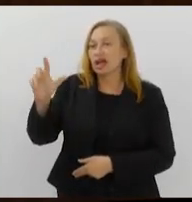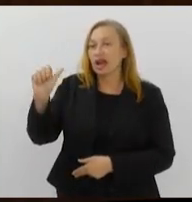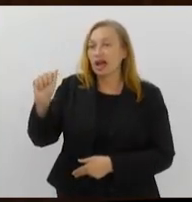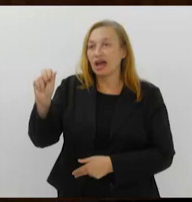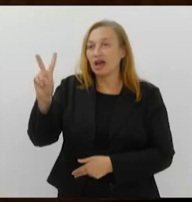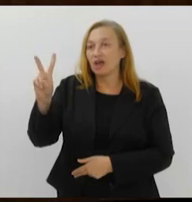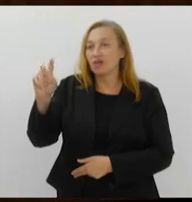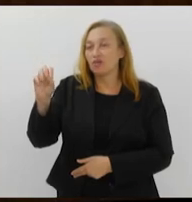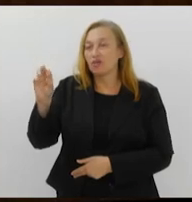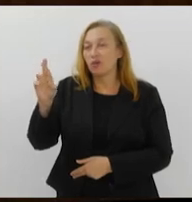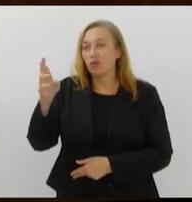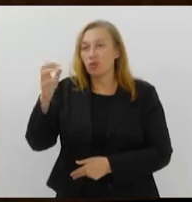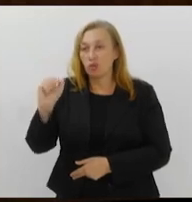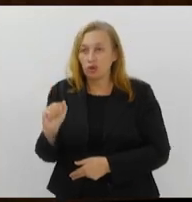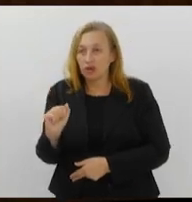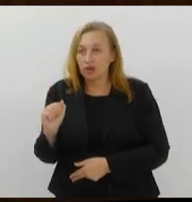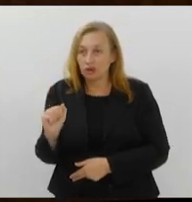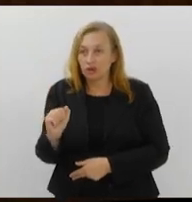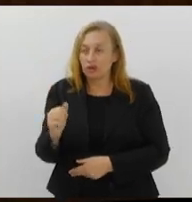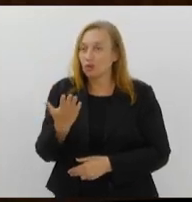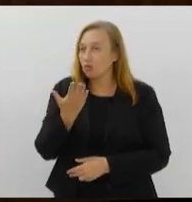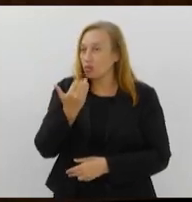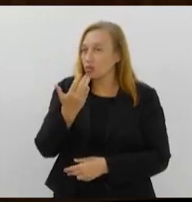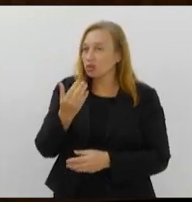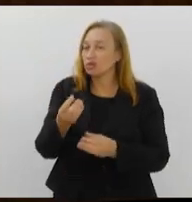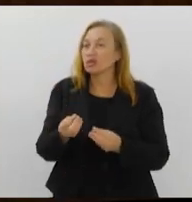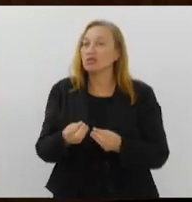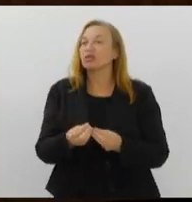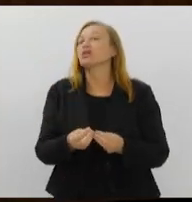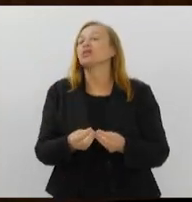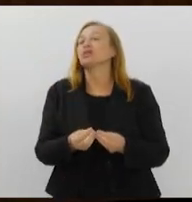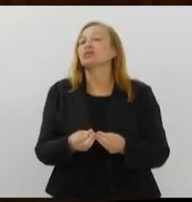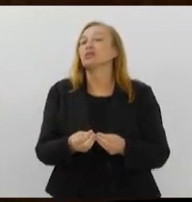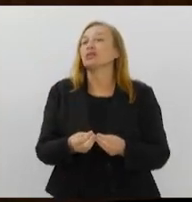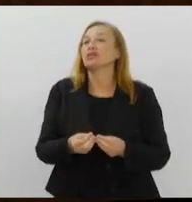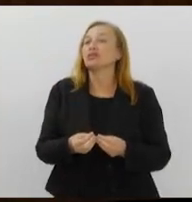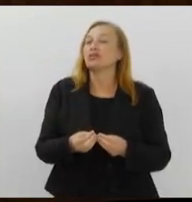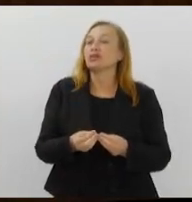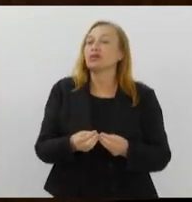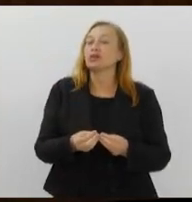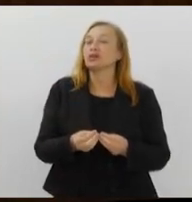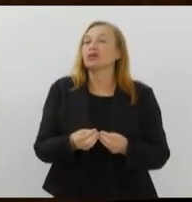nossa alimentação. Mas eu quero encerrar a minha fala saudando